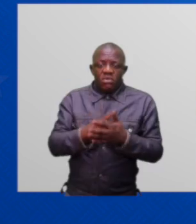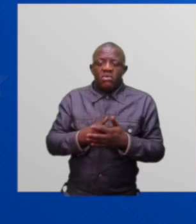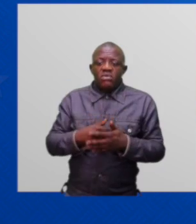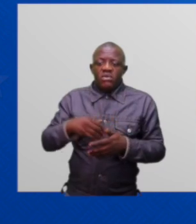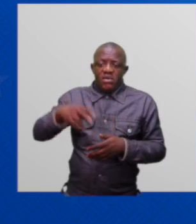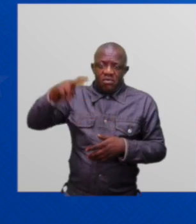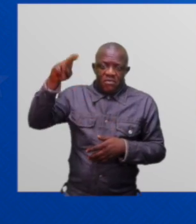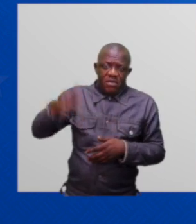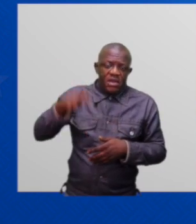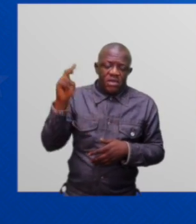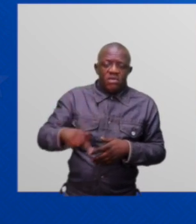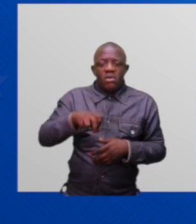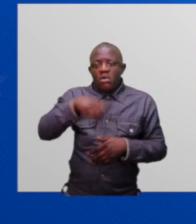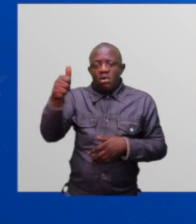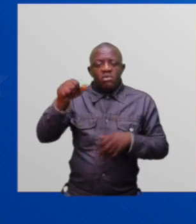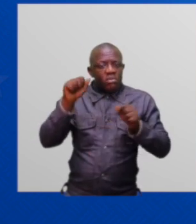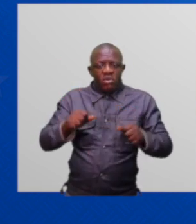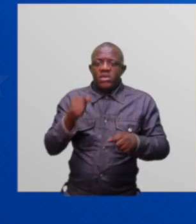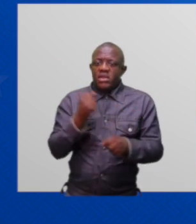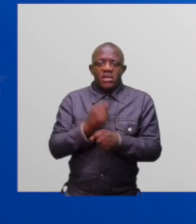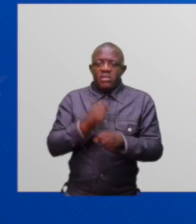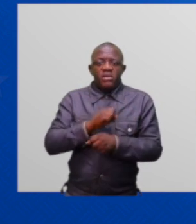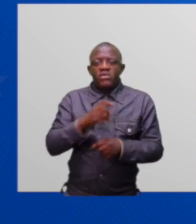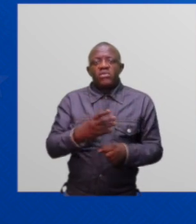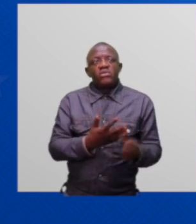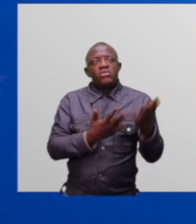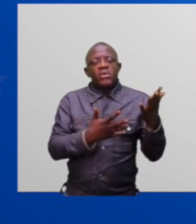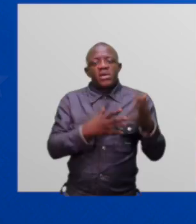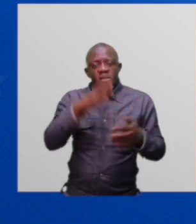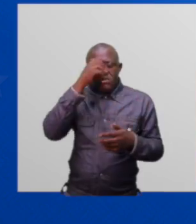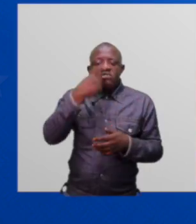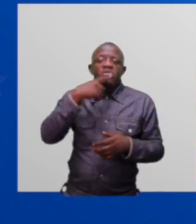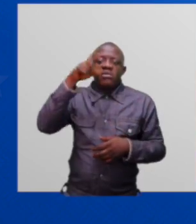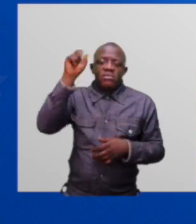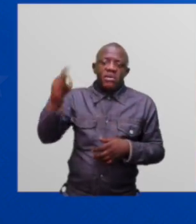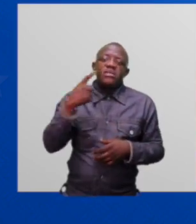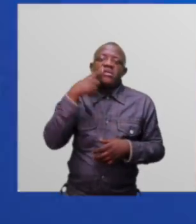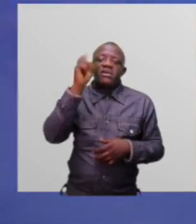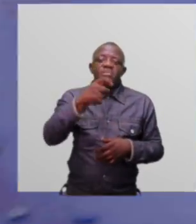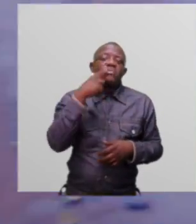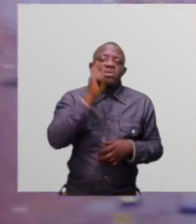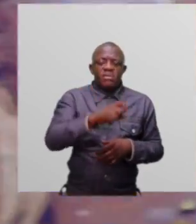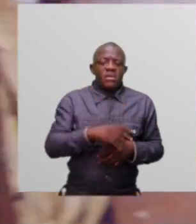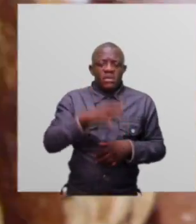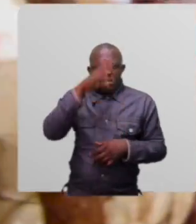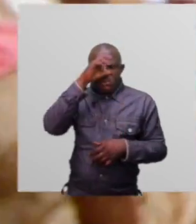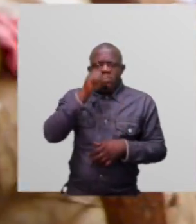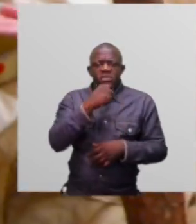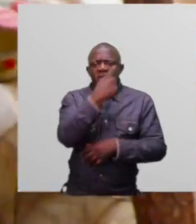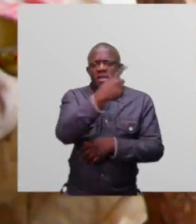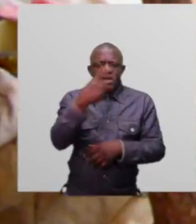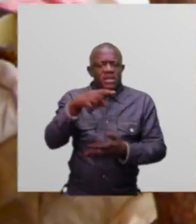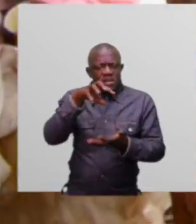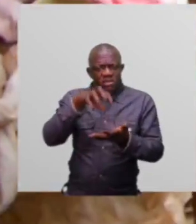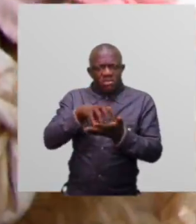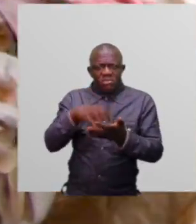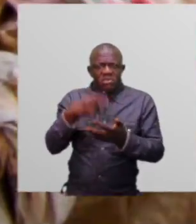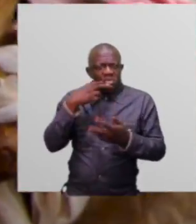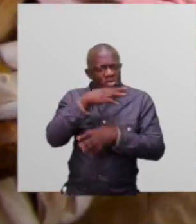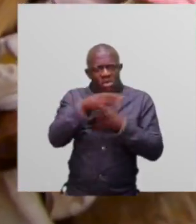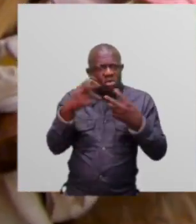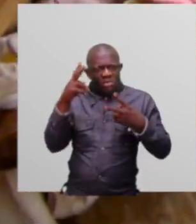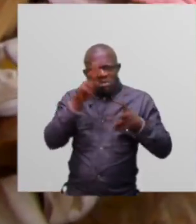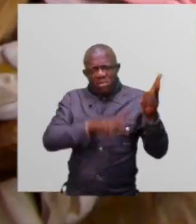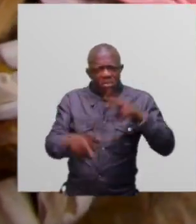é uma verdadeira vergonha. Não estranha, pois, que a administração municipal seja tão mal vista pela população